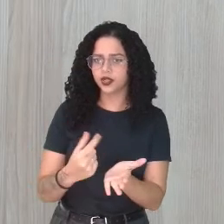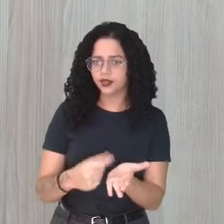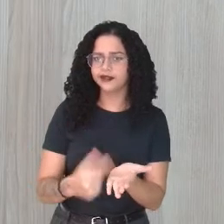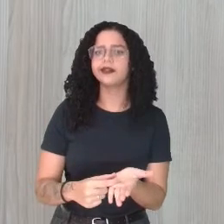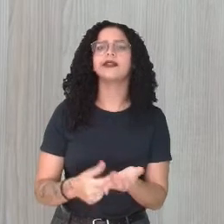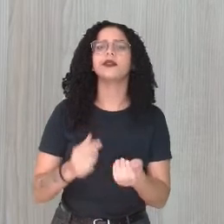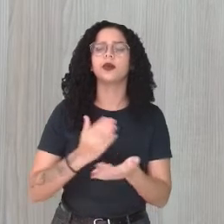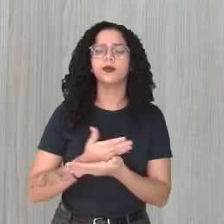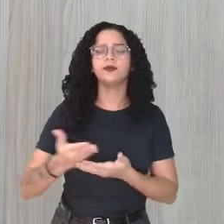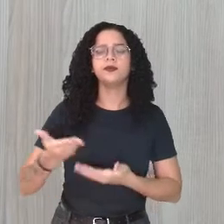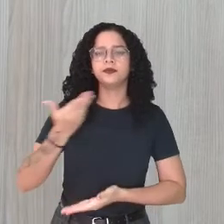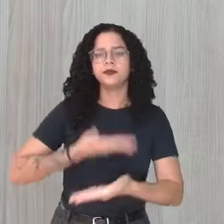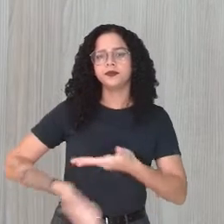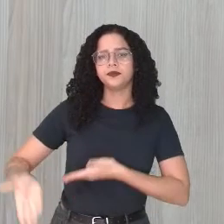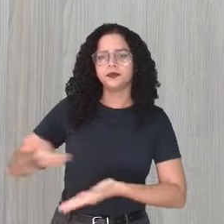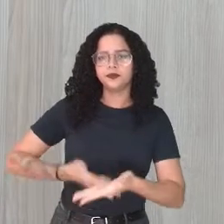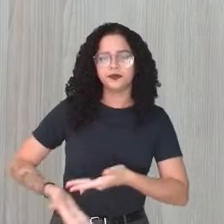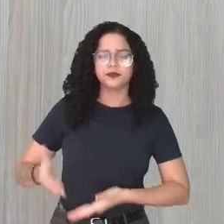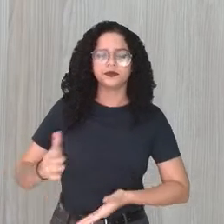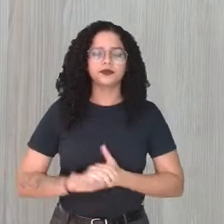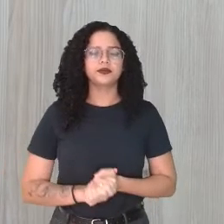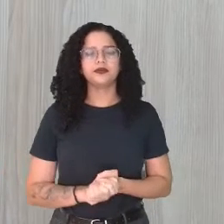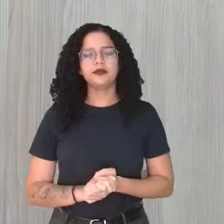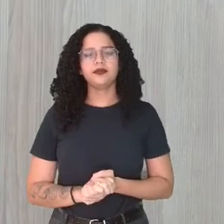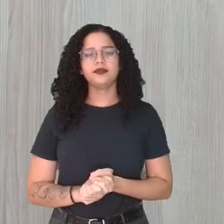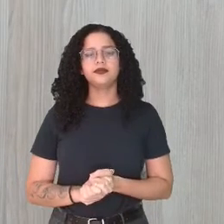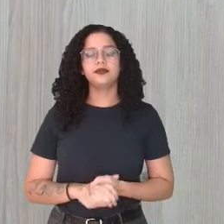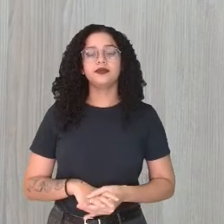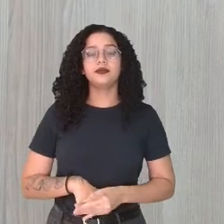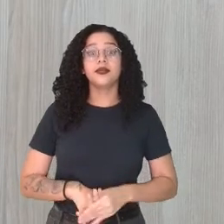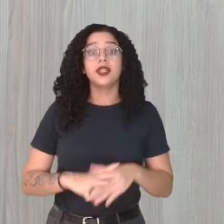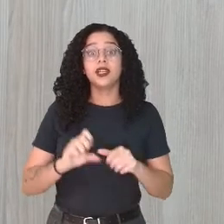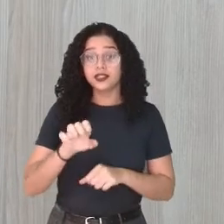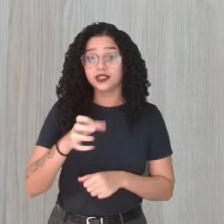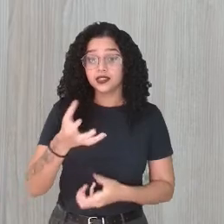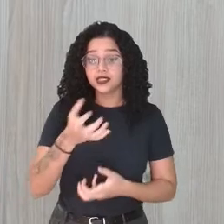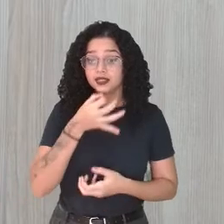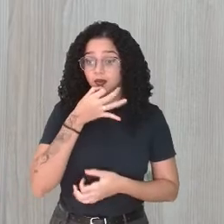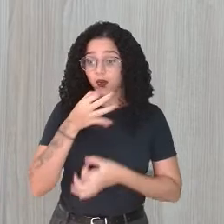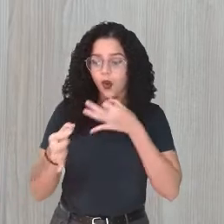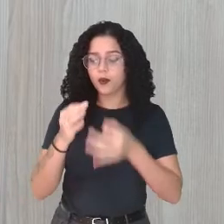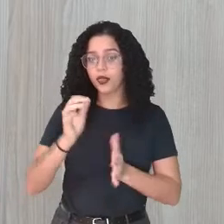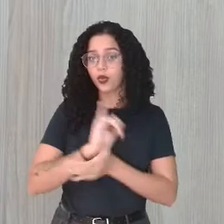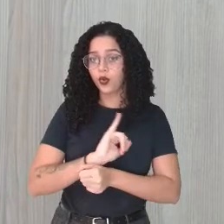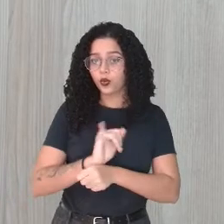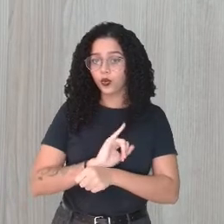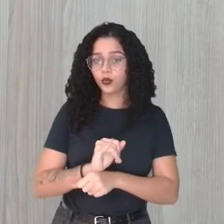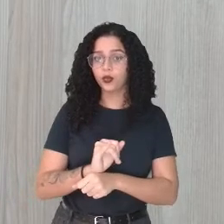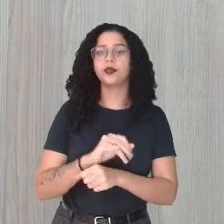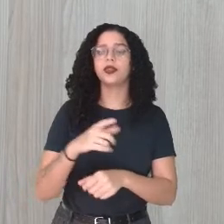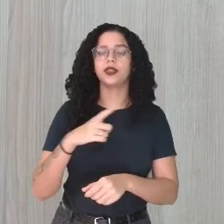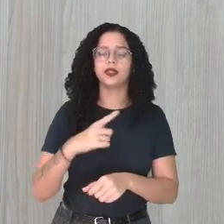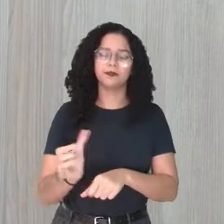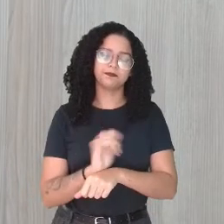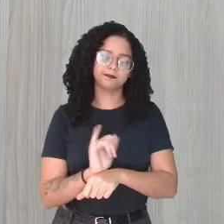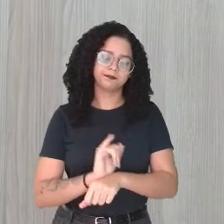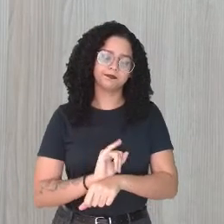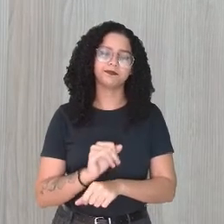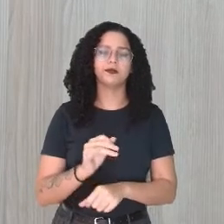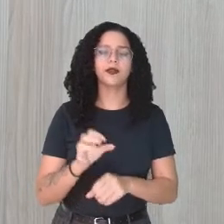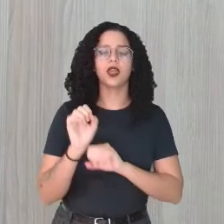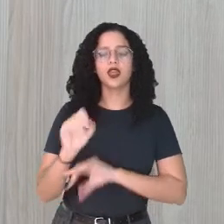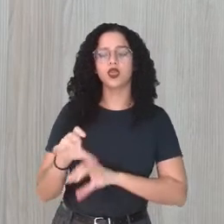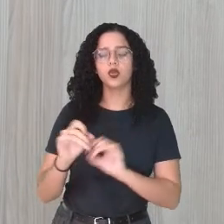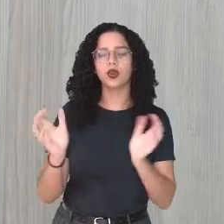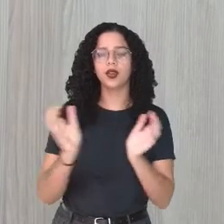com a gente. E aí também pode deixar comentários lá no canal do YouTube, certo? Do Educa Recife, que a gente vai ficar